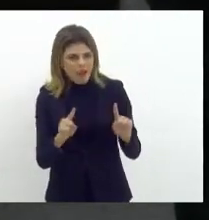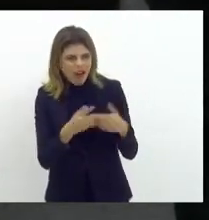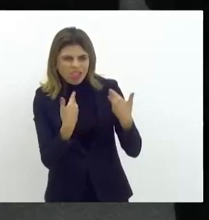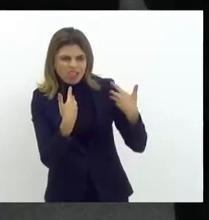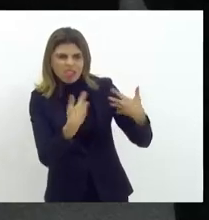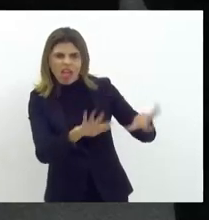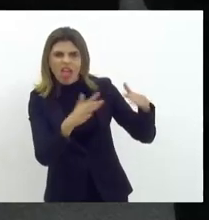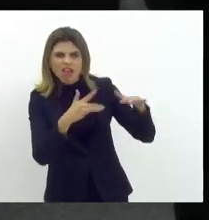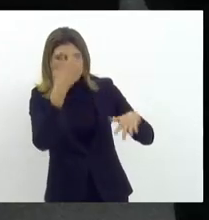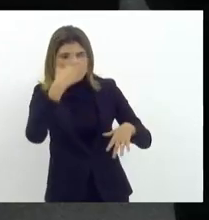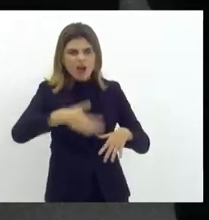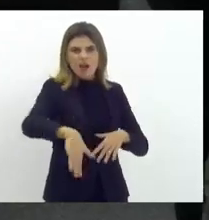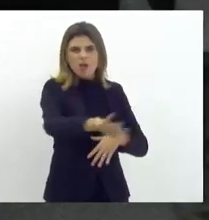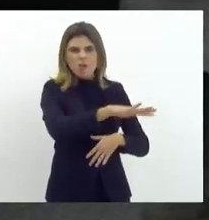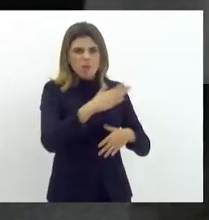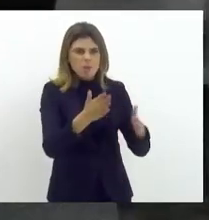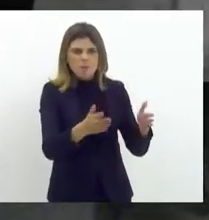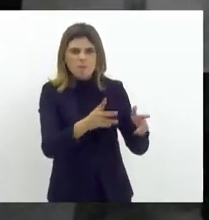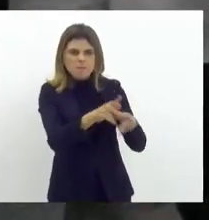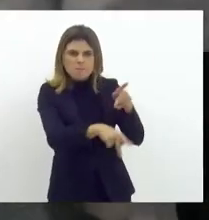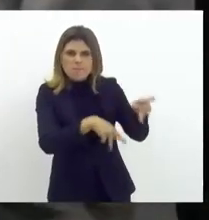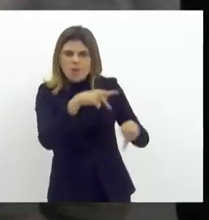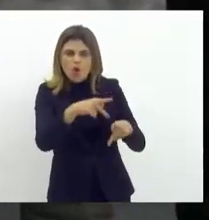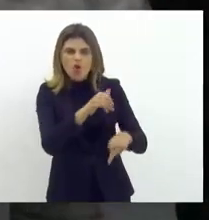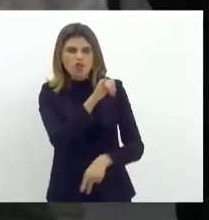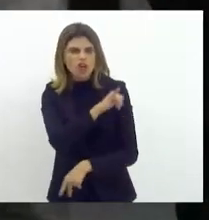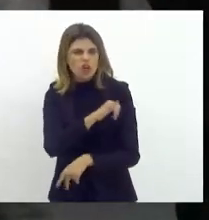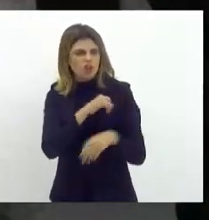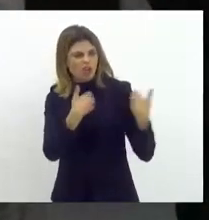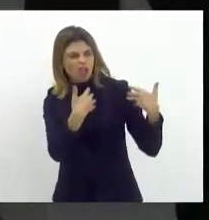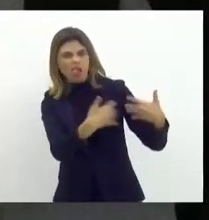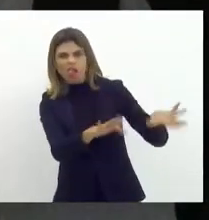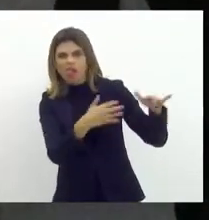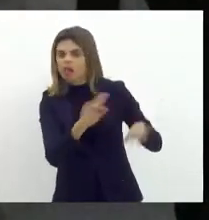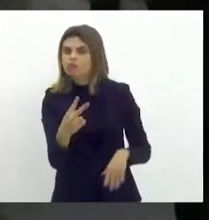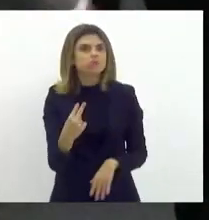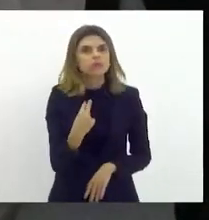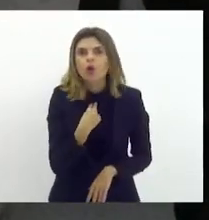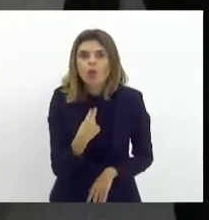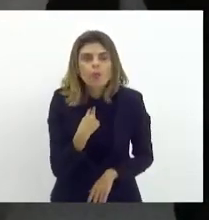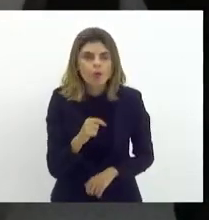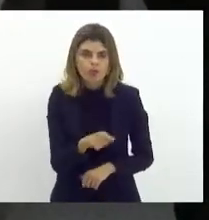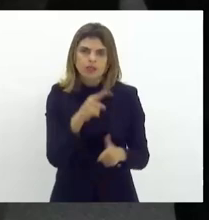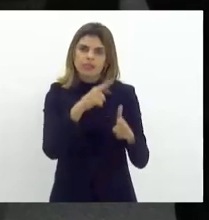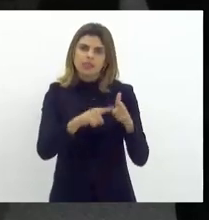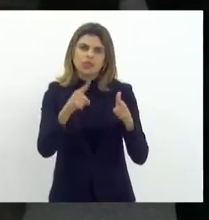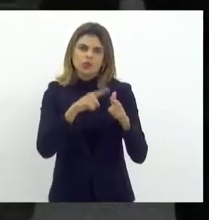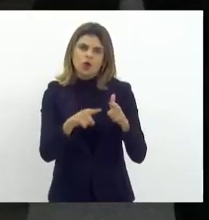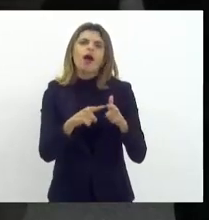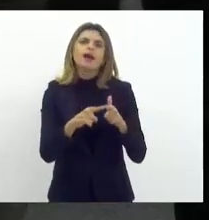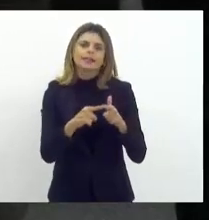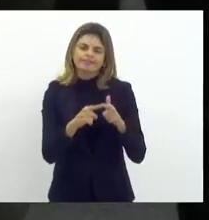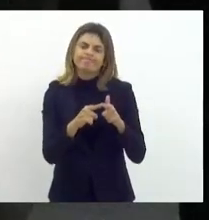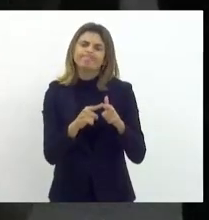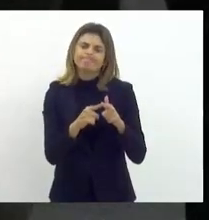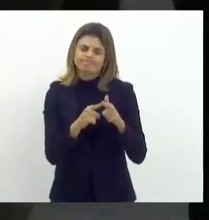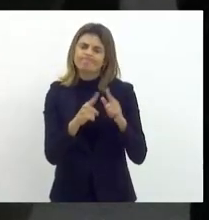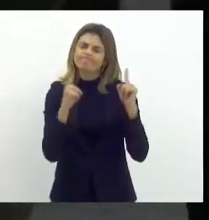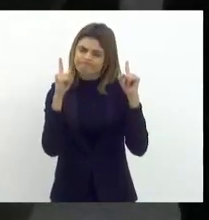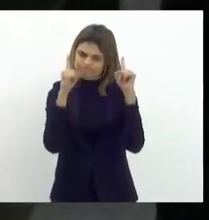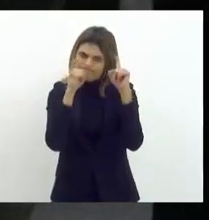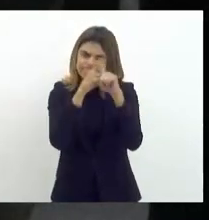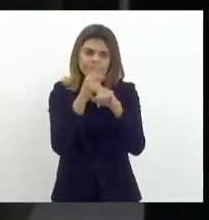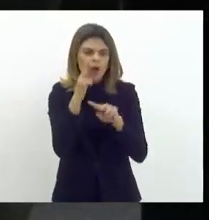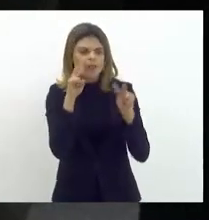a população a ver navios que Não deixasse a população numa situação extremamente delicada como